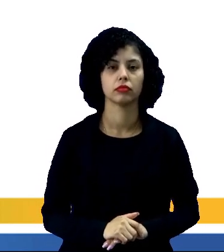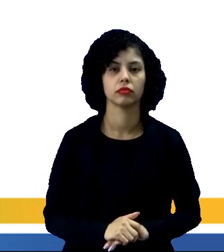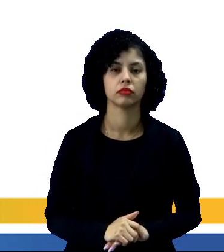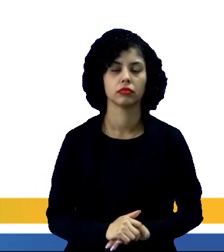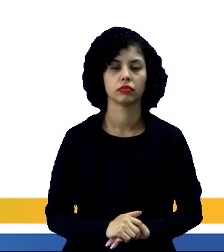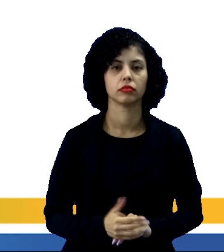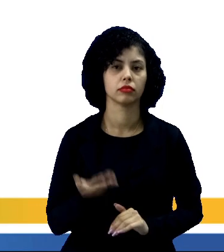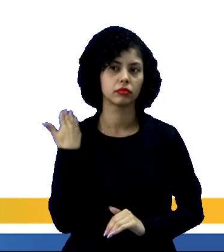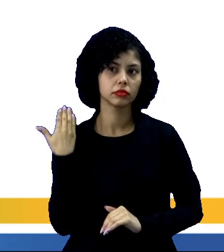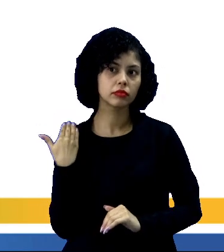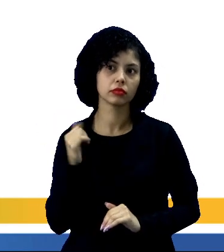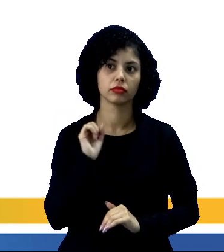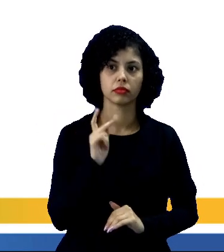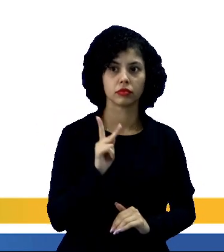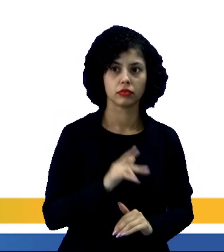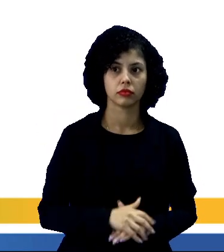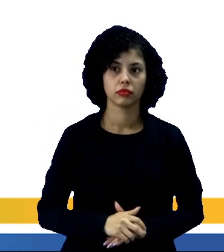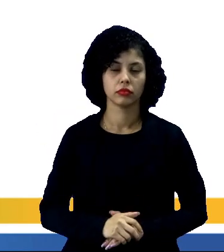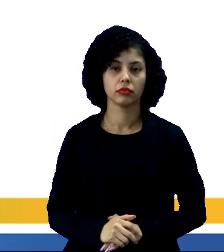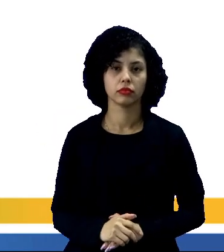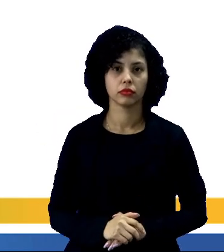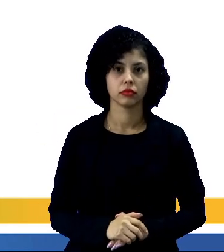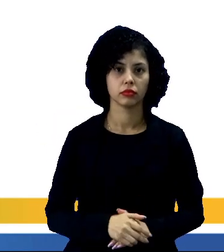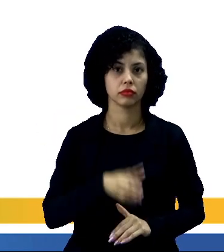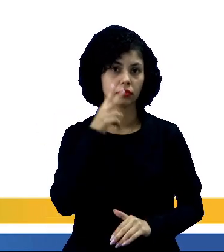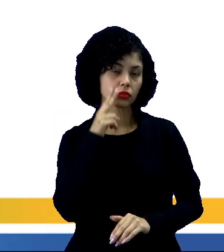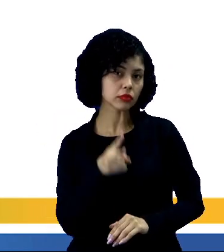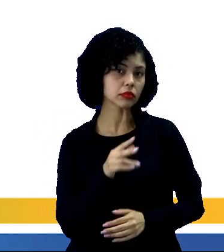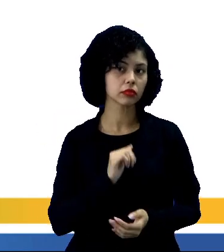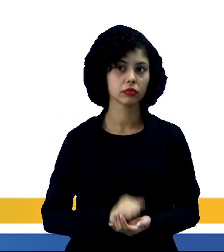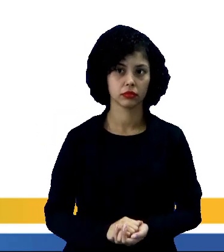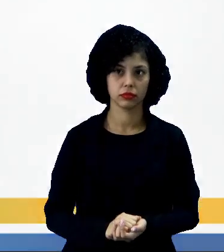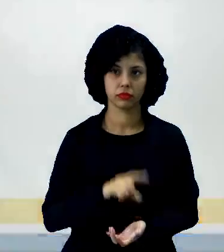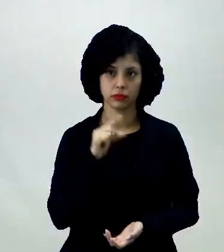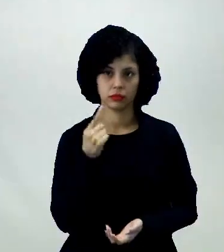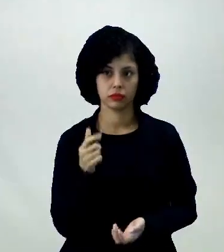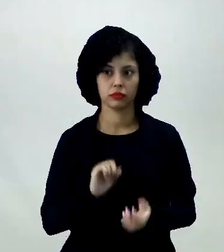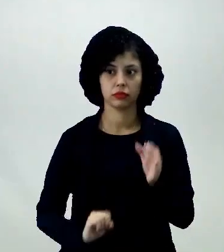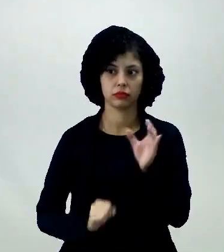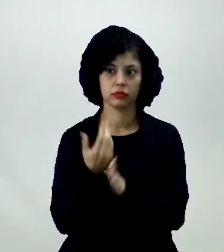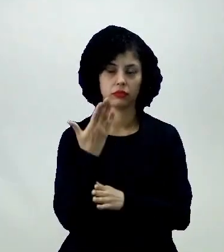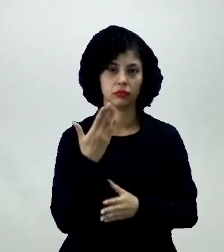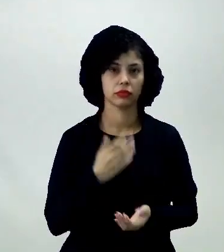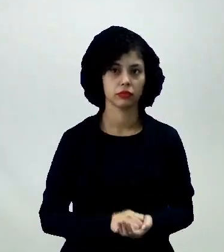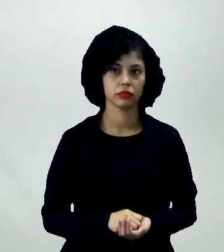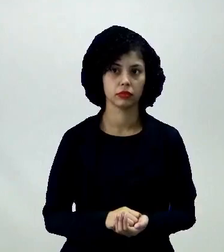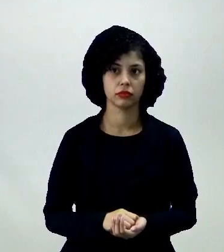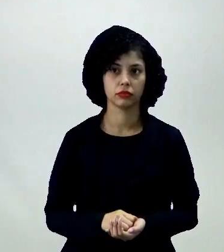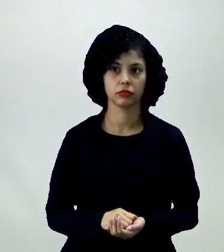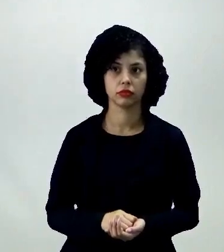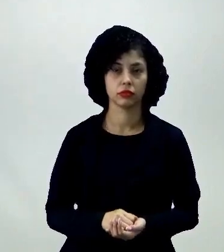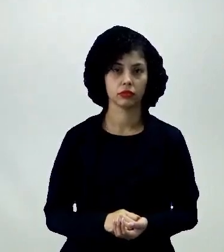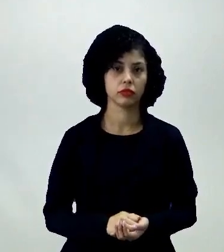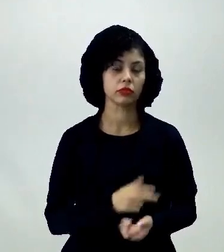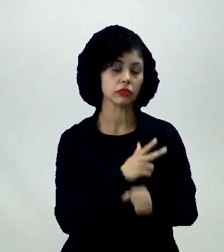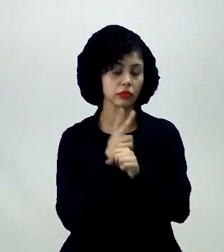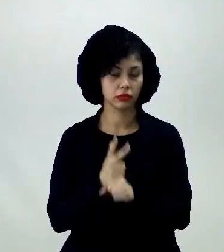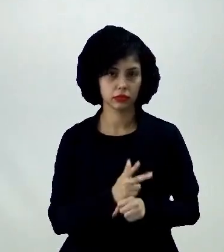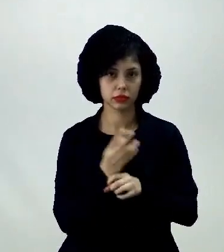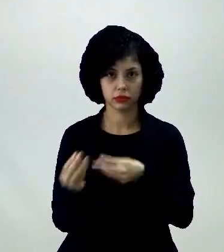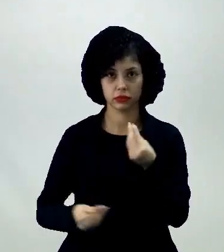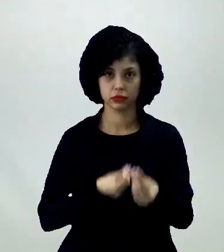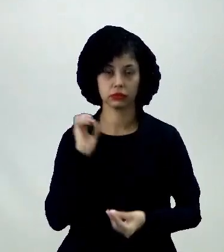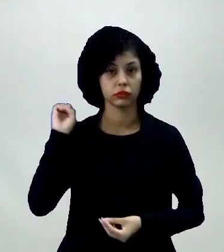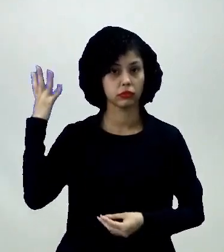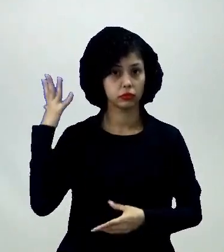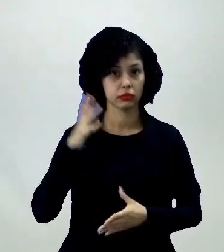identificável da época, beleza? Então veja, né, um pouquinho da origem aí da gravação, né, como